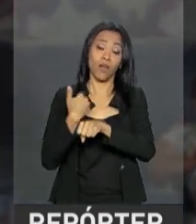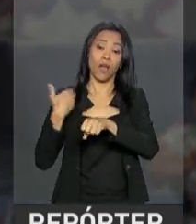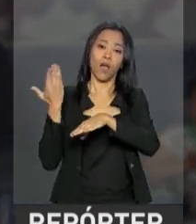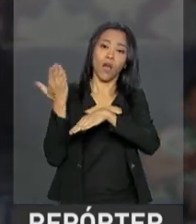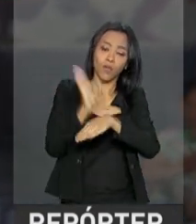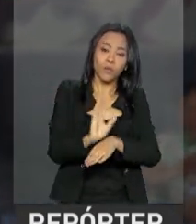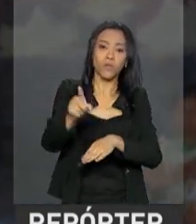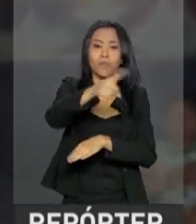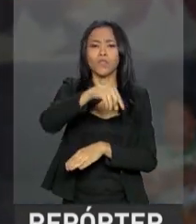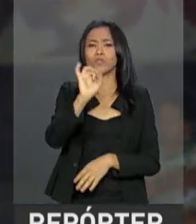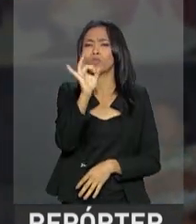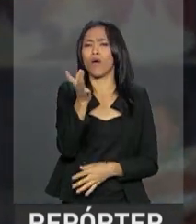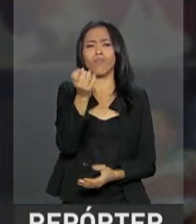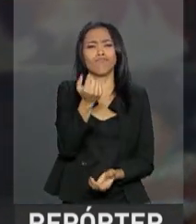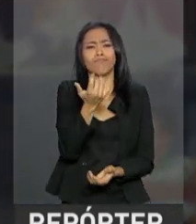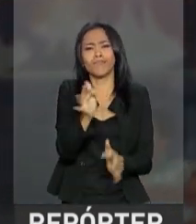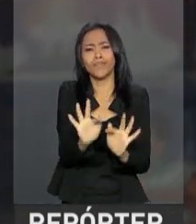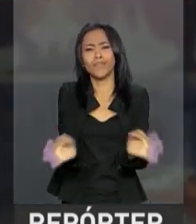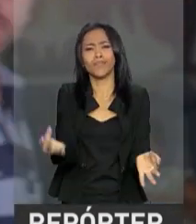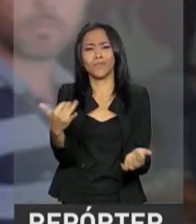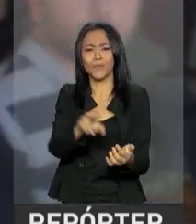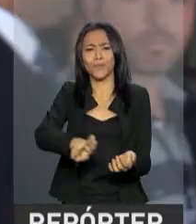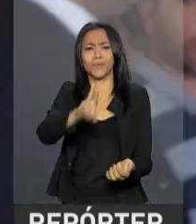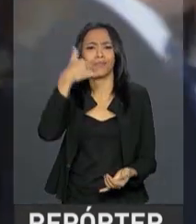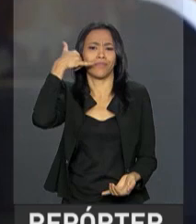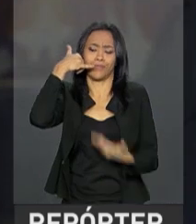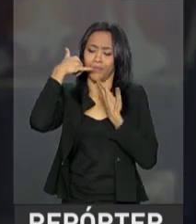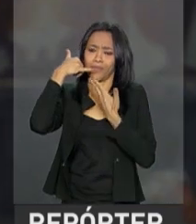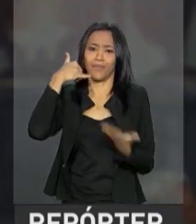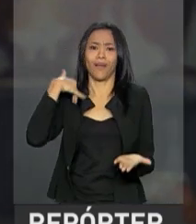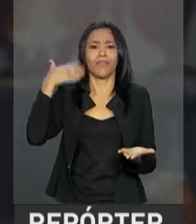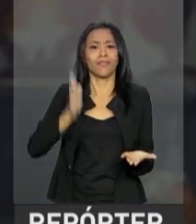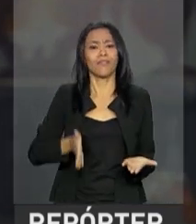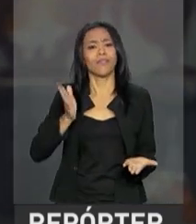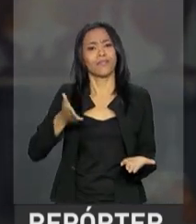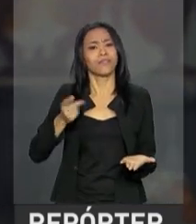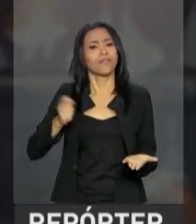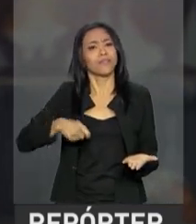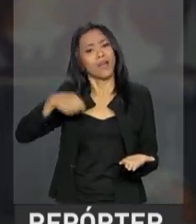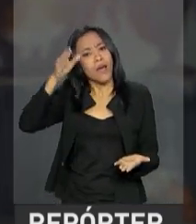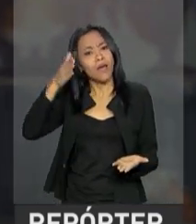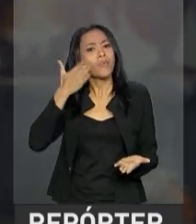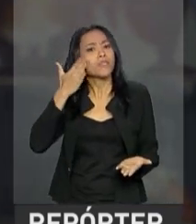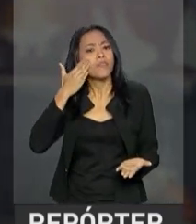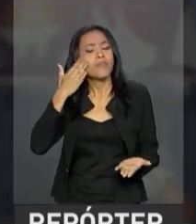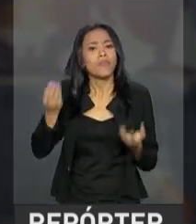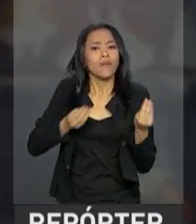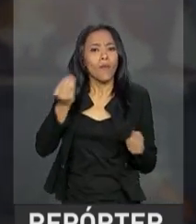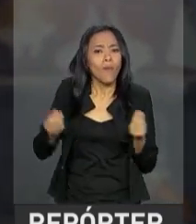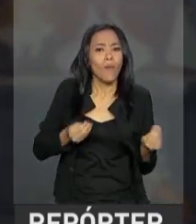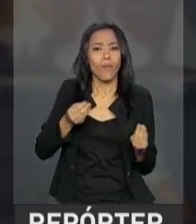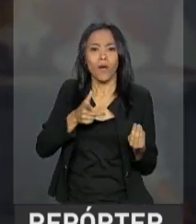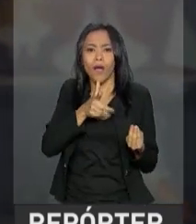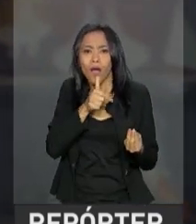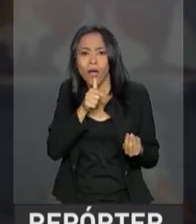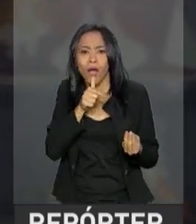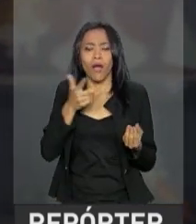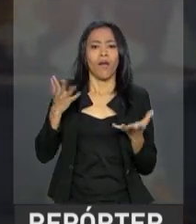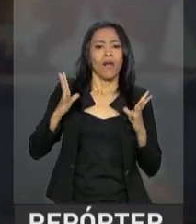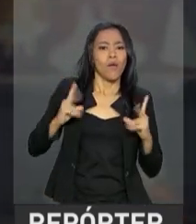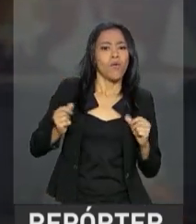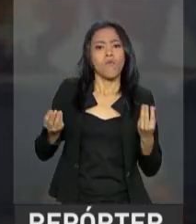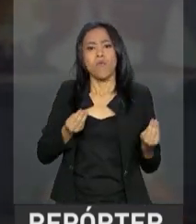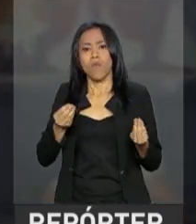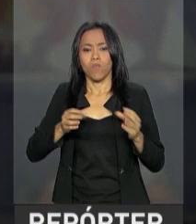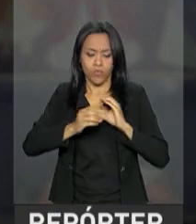com apenas um clique no celular e agora vai poder consultar como quetta o saneamento básico conquistar o esgotamento sanitário